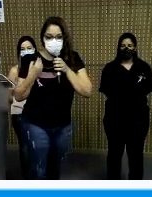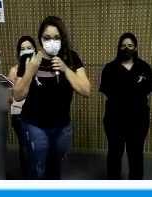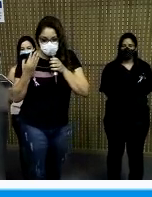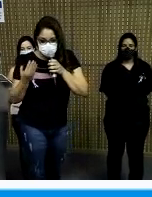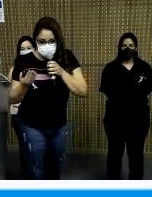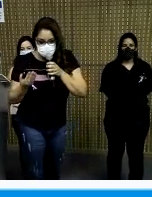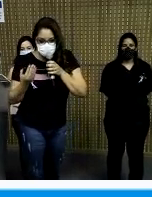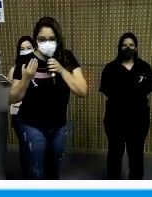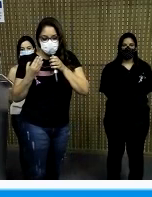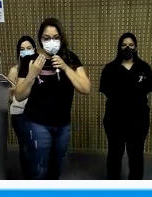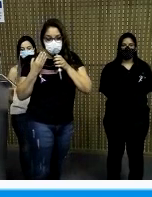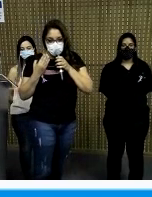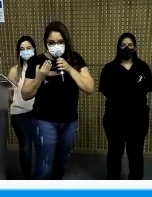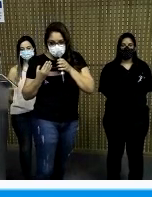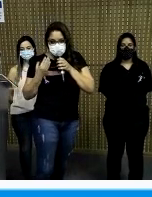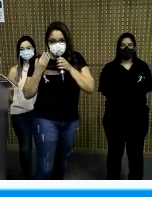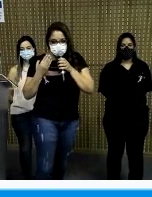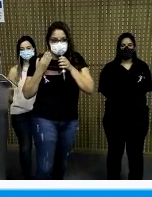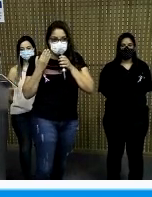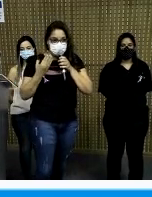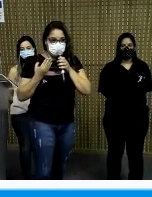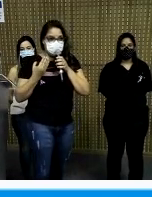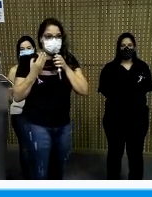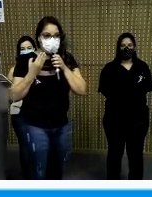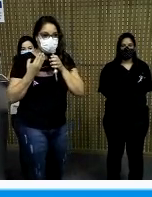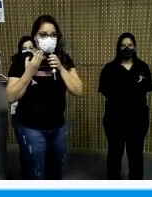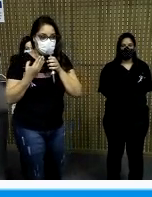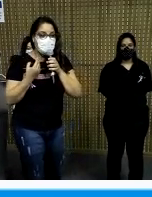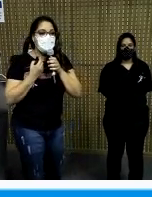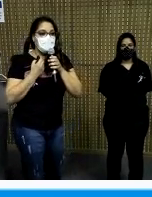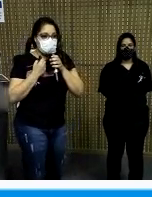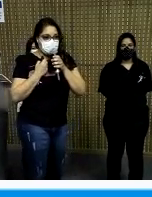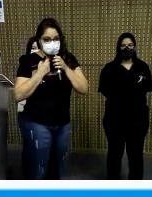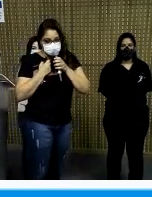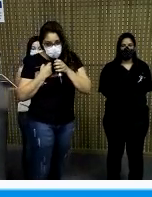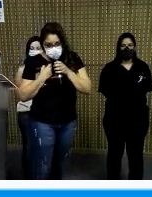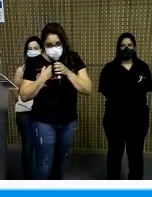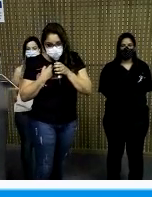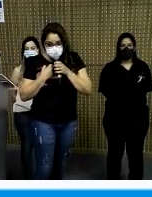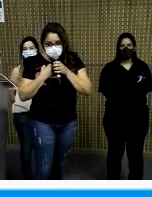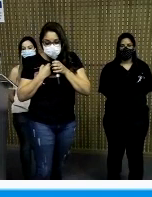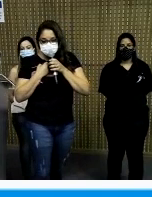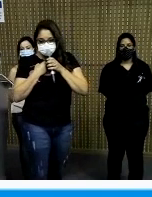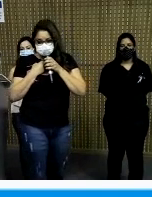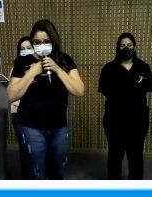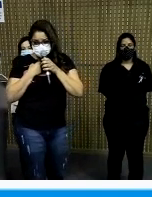registro, como é o que está sendo pedido aqui no PEC, são esses os números que a gente tem para apresentar,